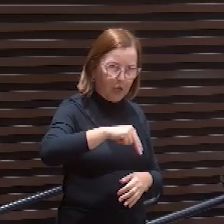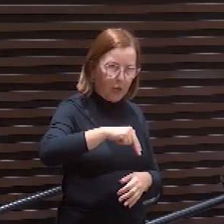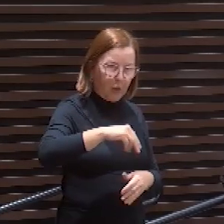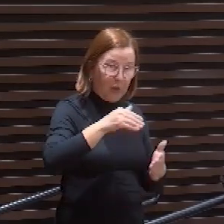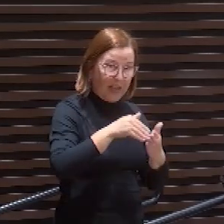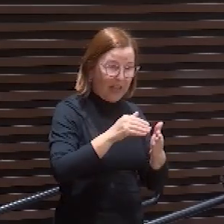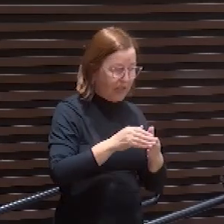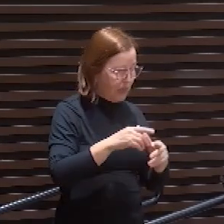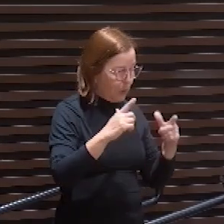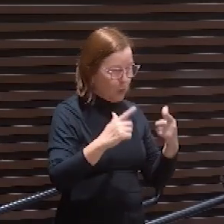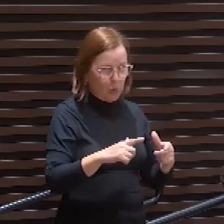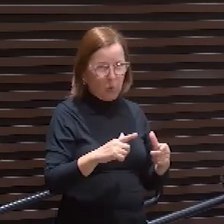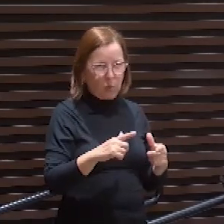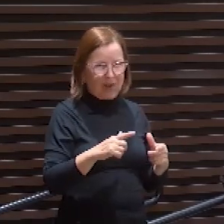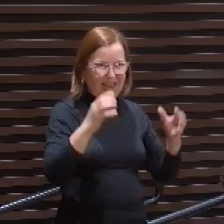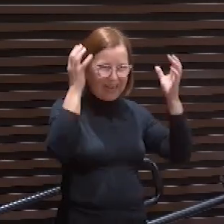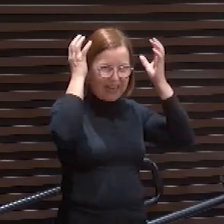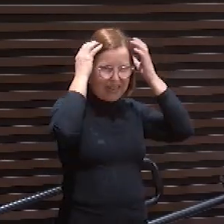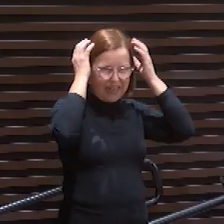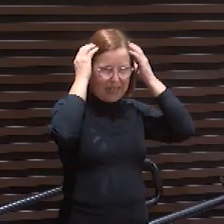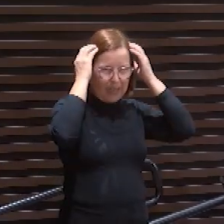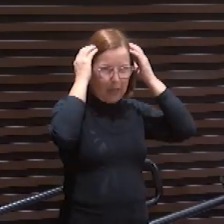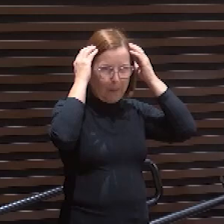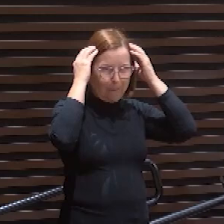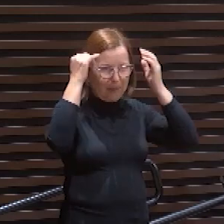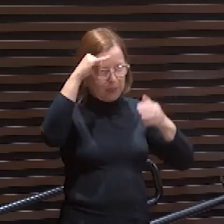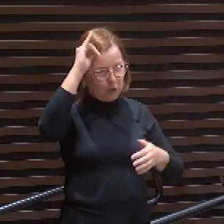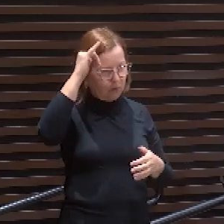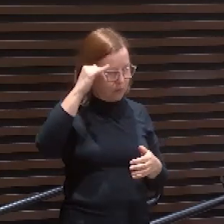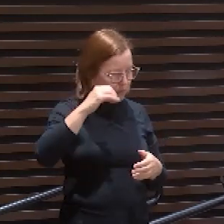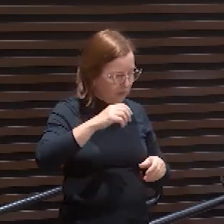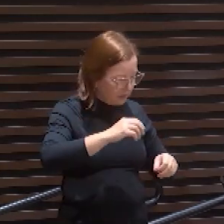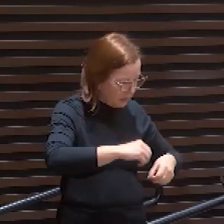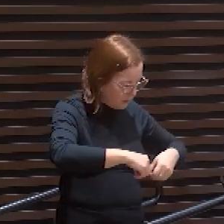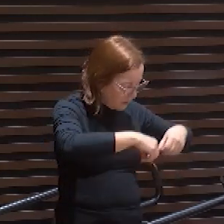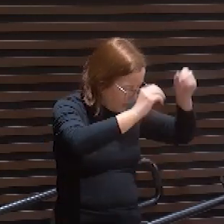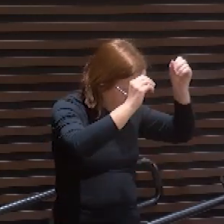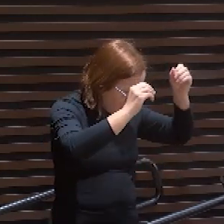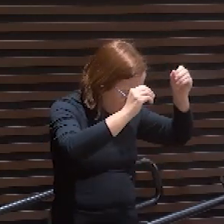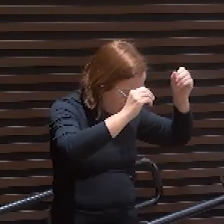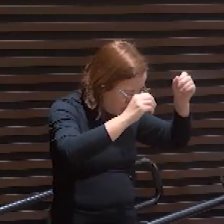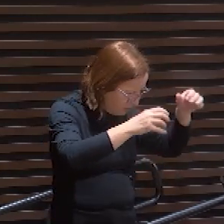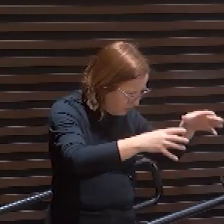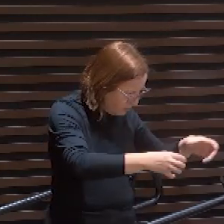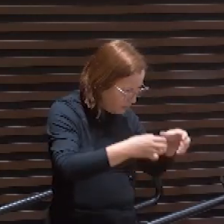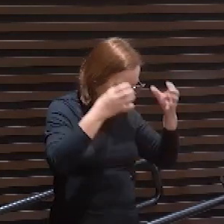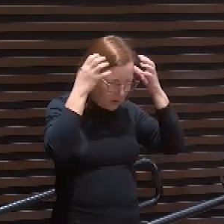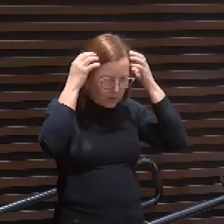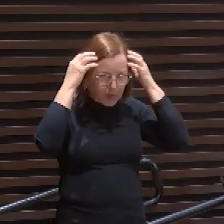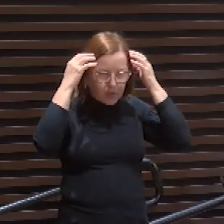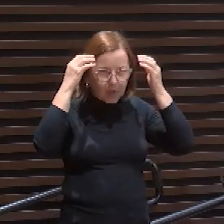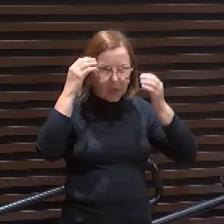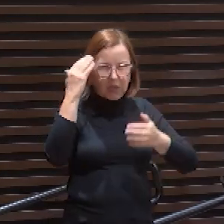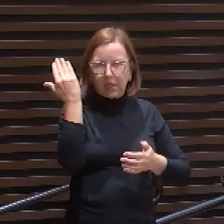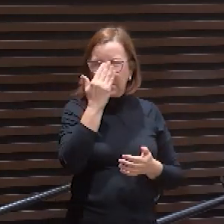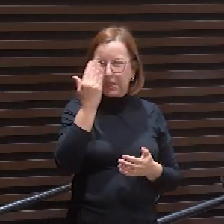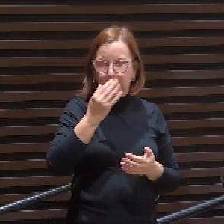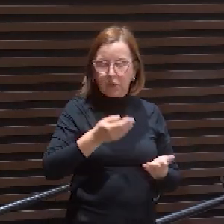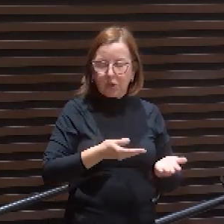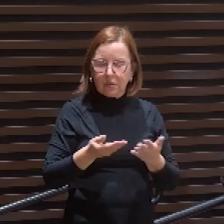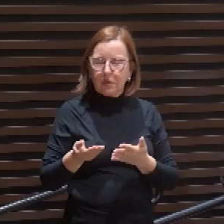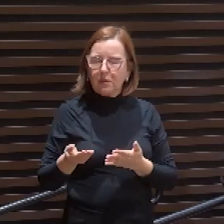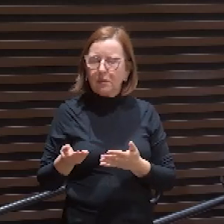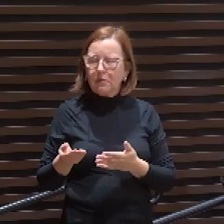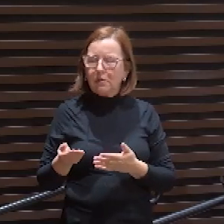Chegou no paiol, abriu, levantou o feno, pegou o boi cego e trouxe para o irmão e disse: